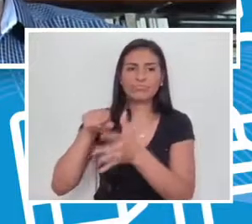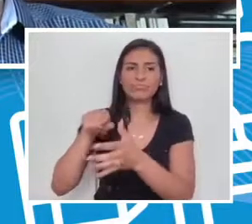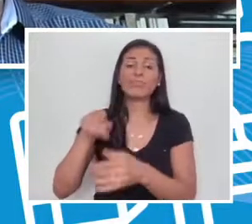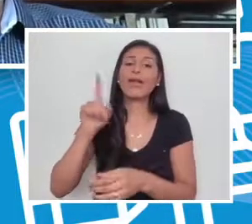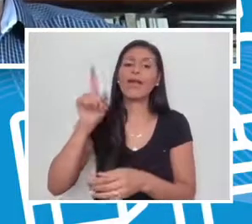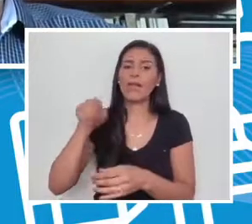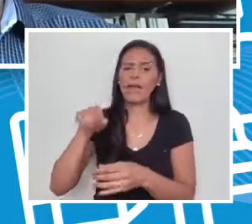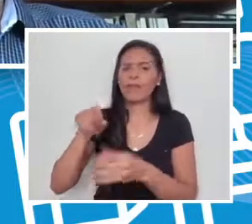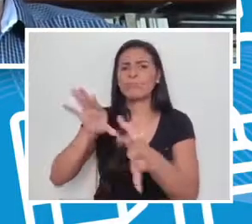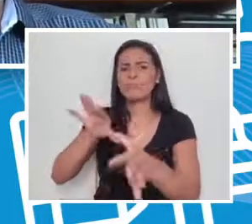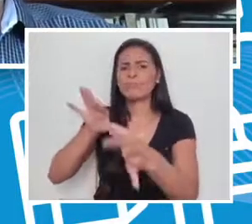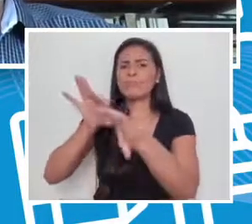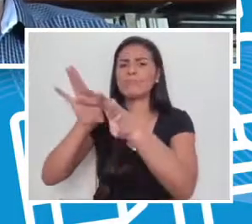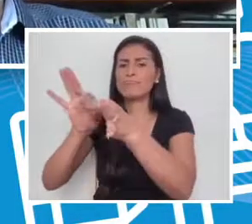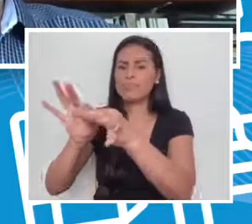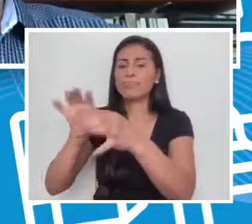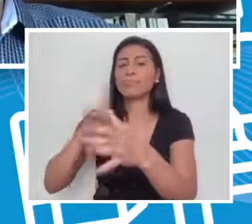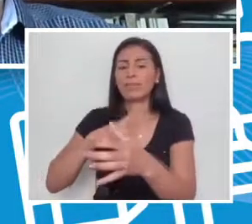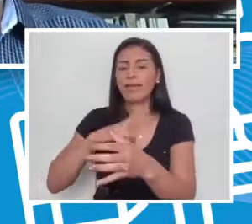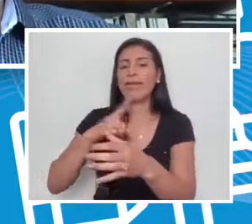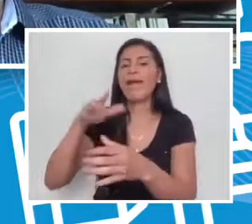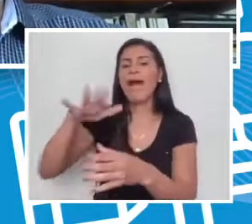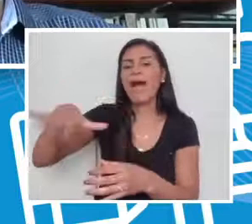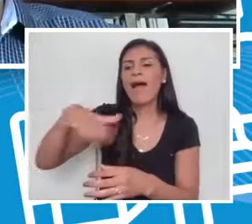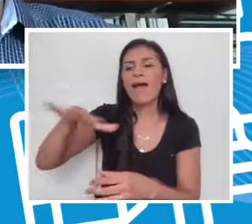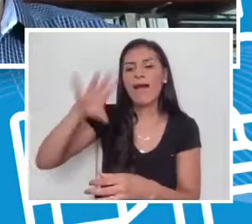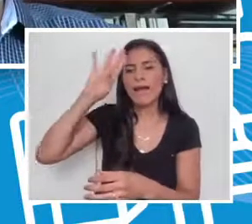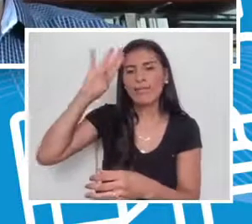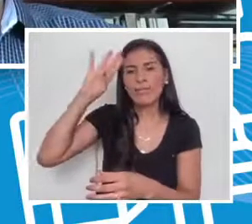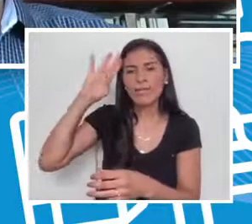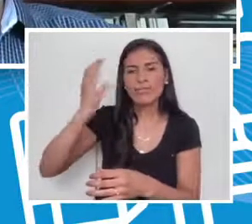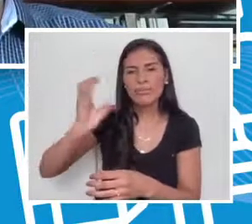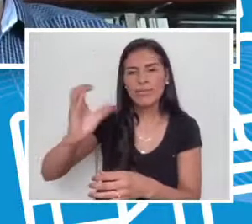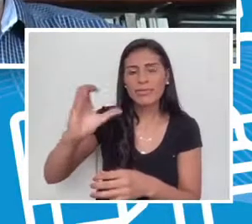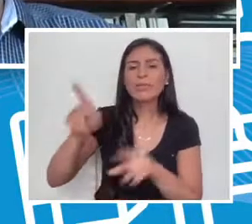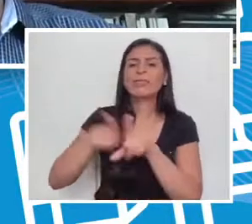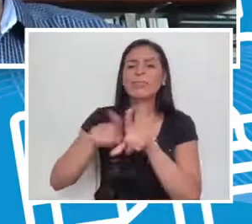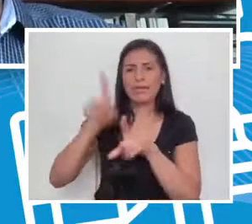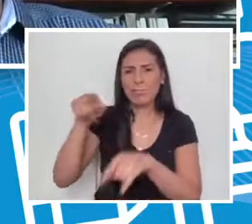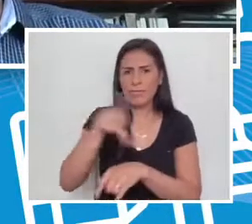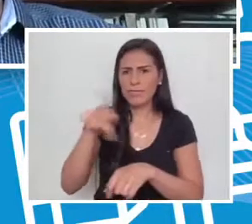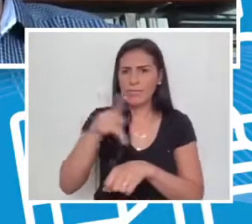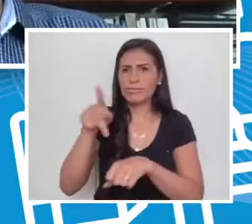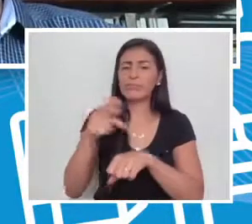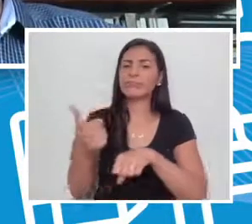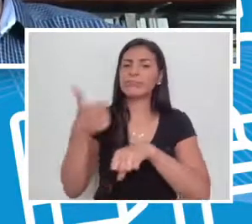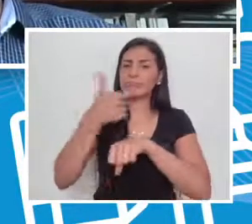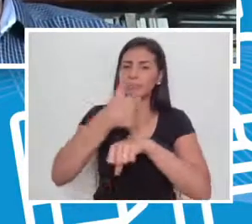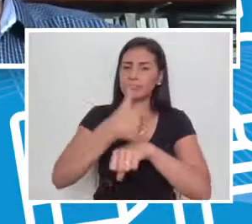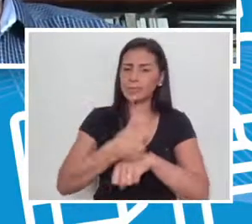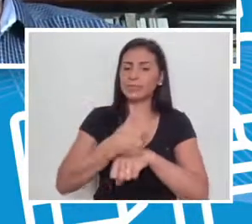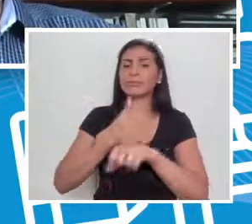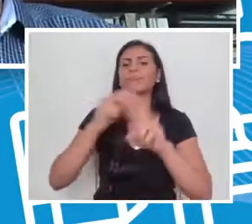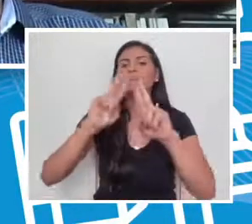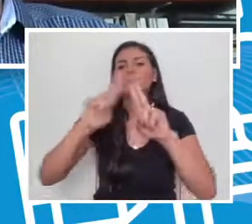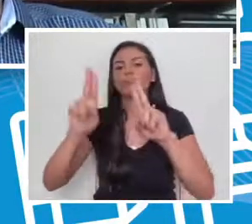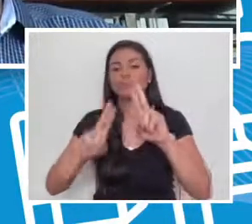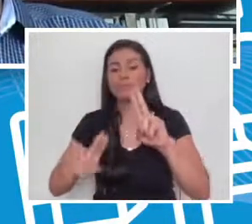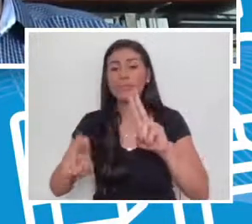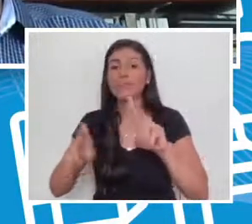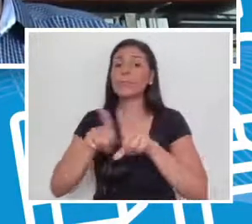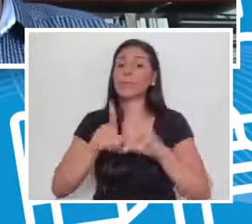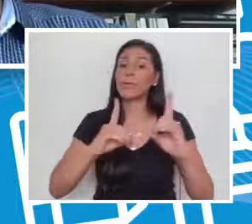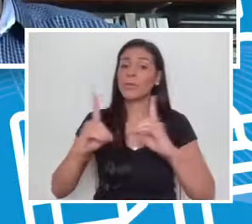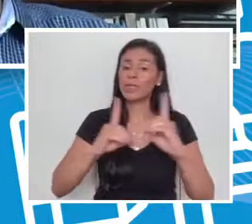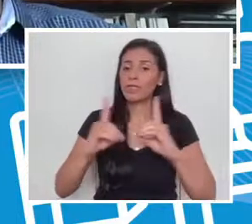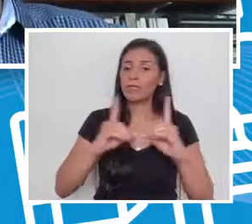de Ciências, professor emérito da Universidade Federal do Rio de Janeiro e coordenador geral da